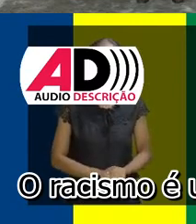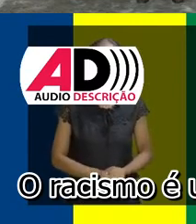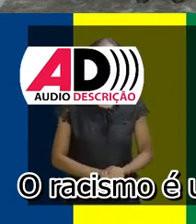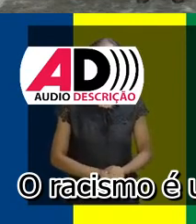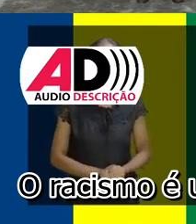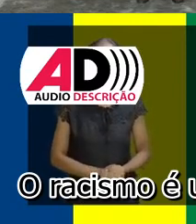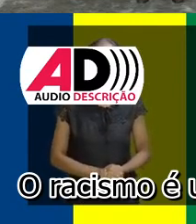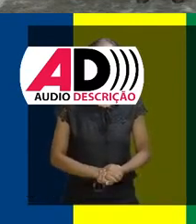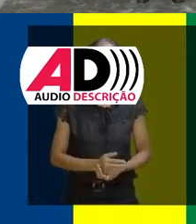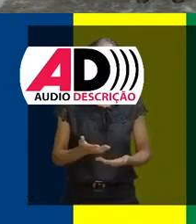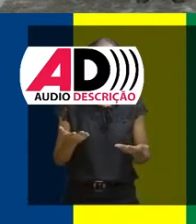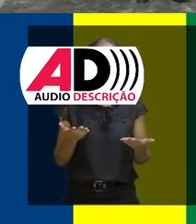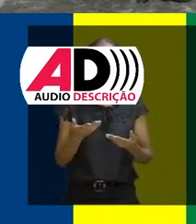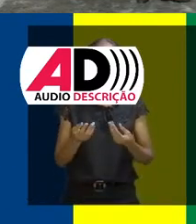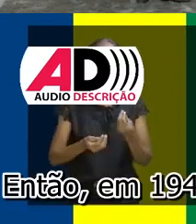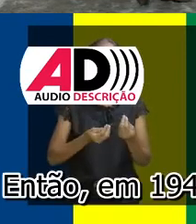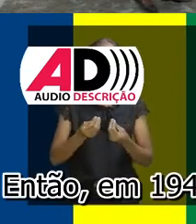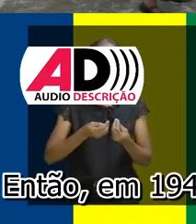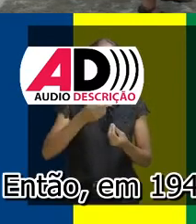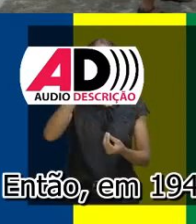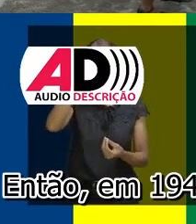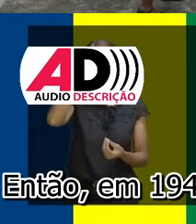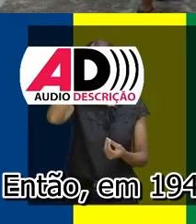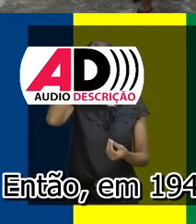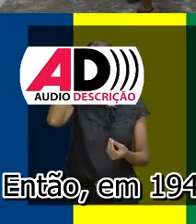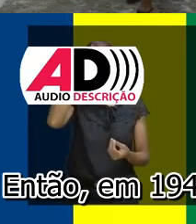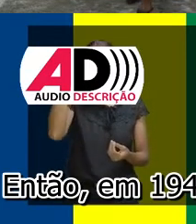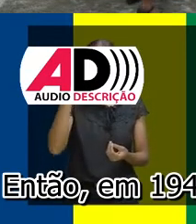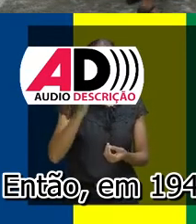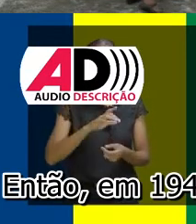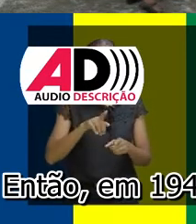no mundo cotidiano. Então, em